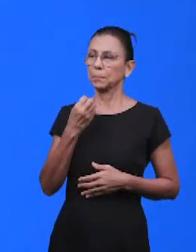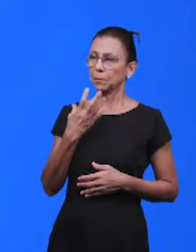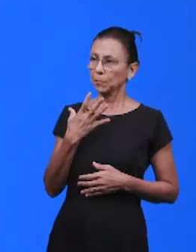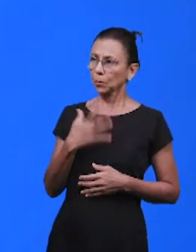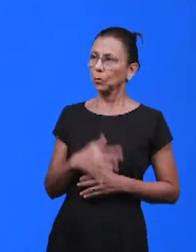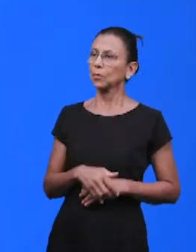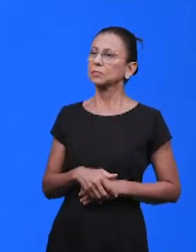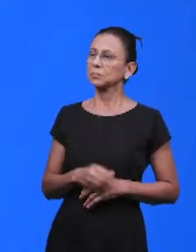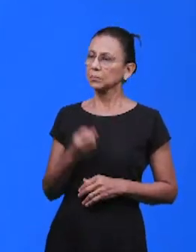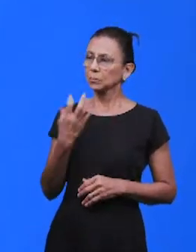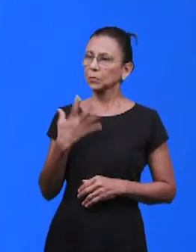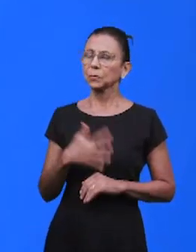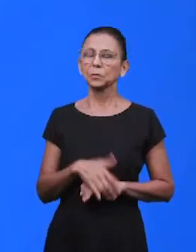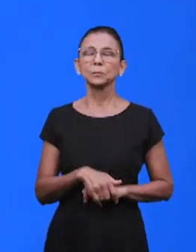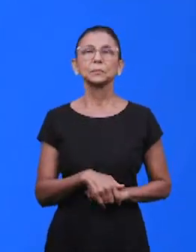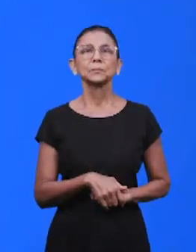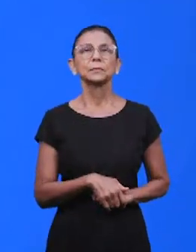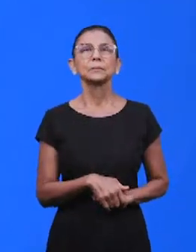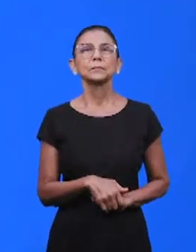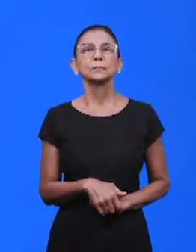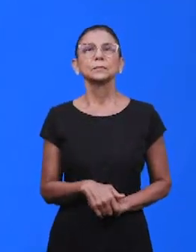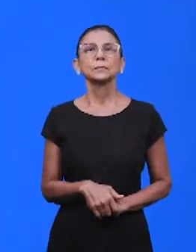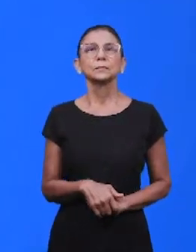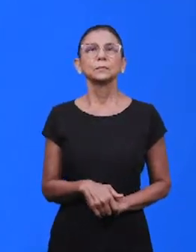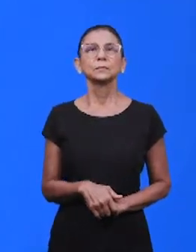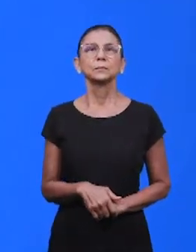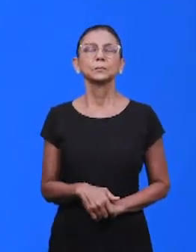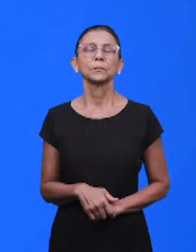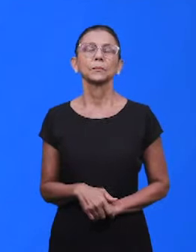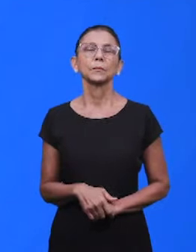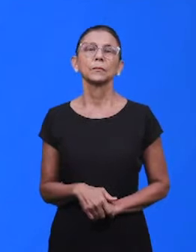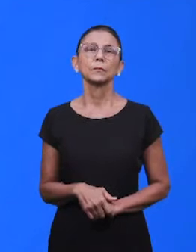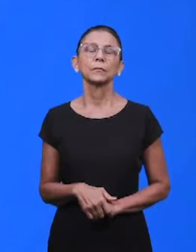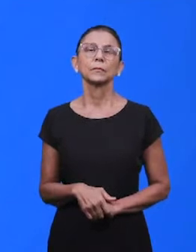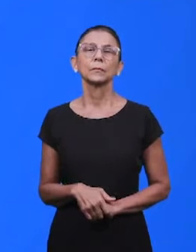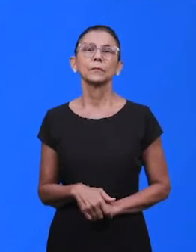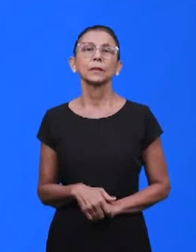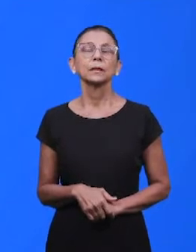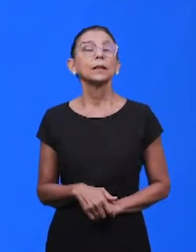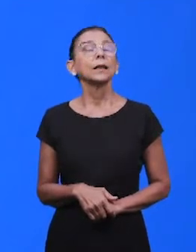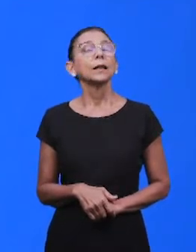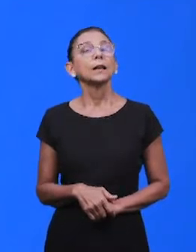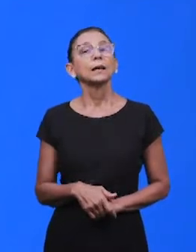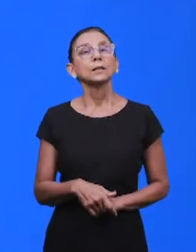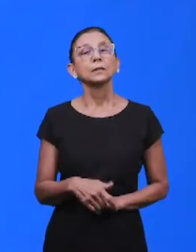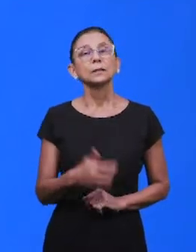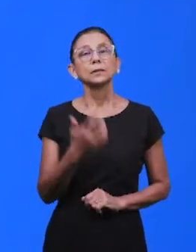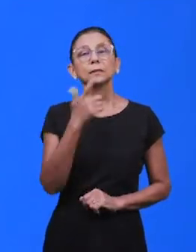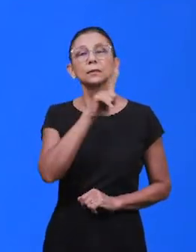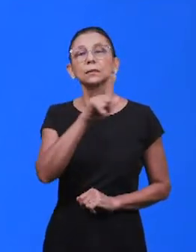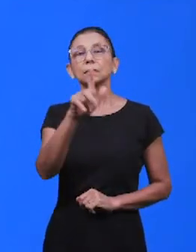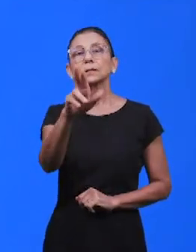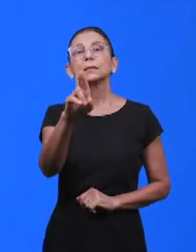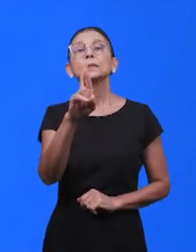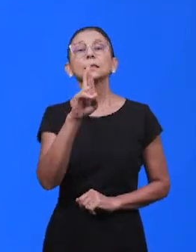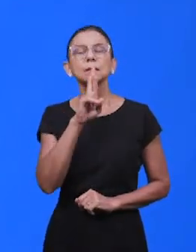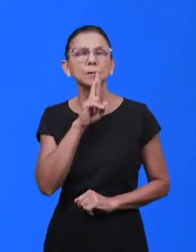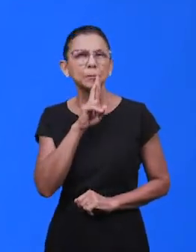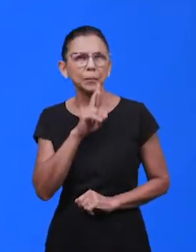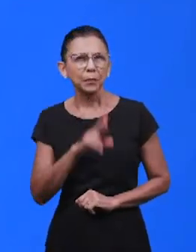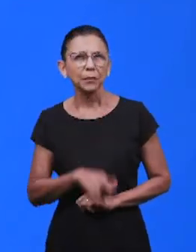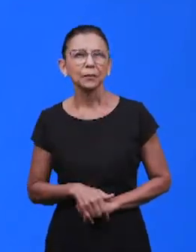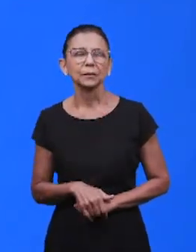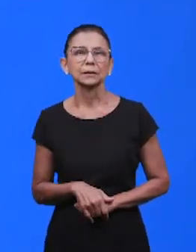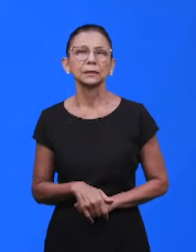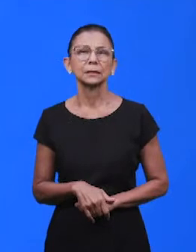isso, glória a Deus. Mas então, irmãos, temos ainda uma outra resposta. E essa resposta vem também da